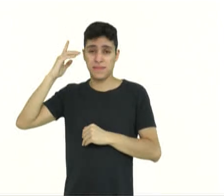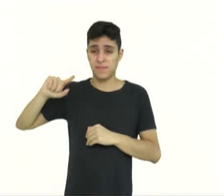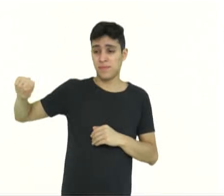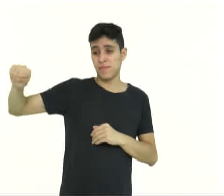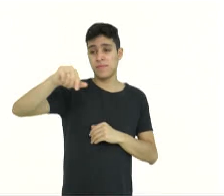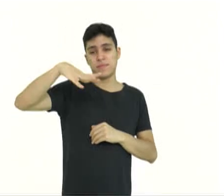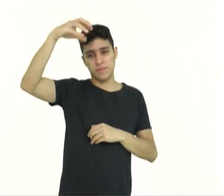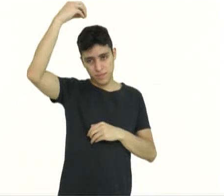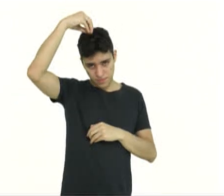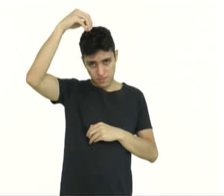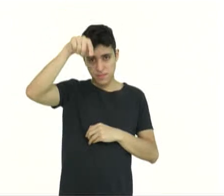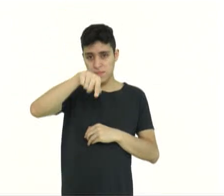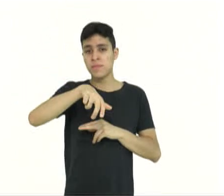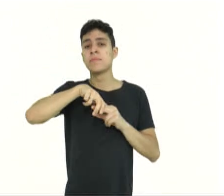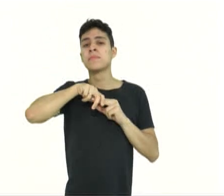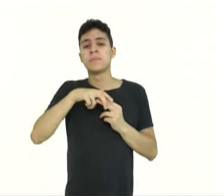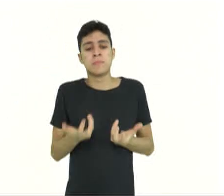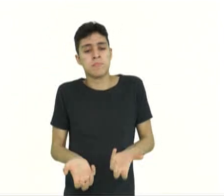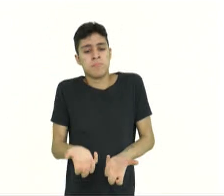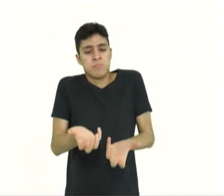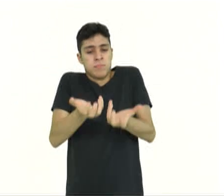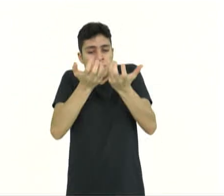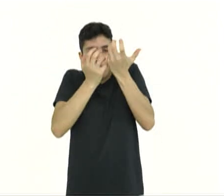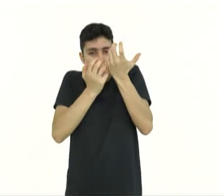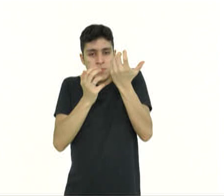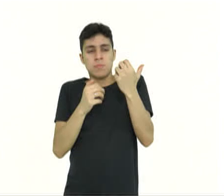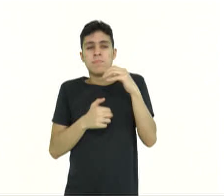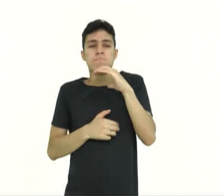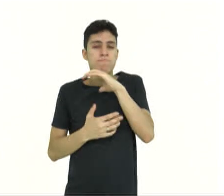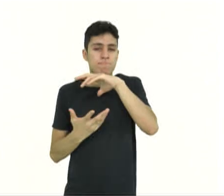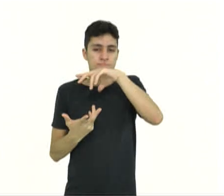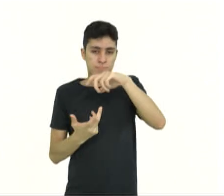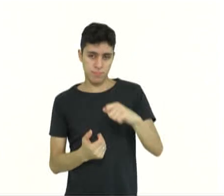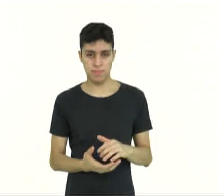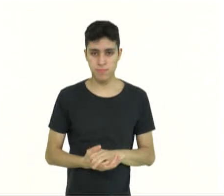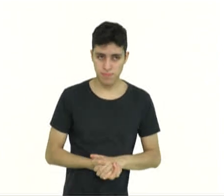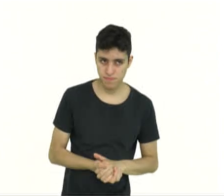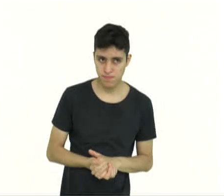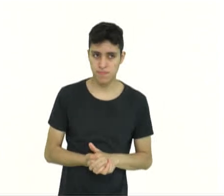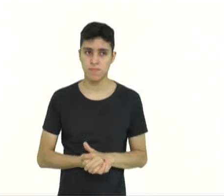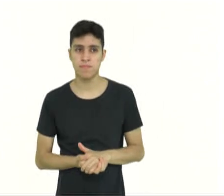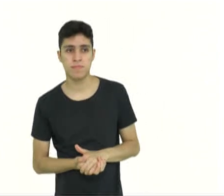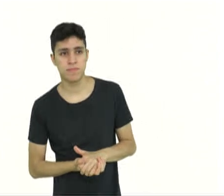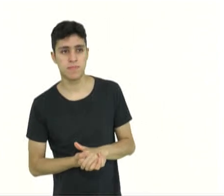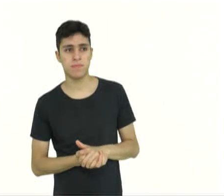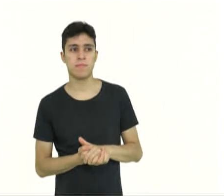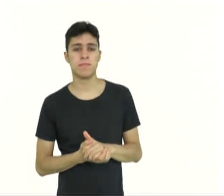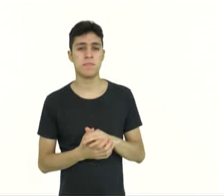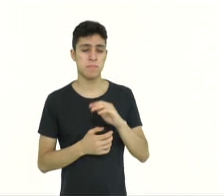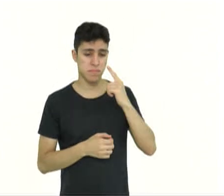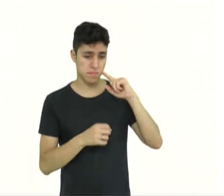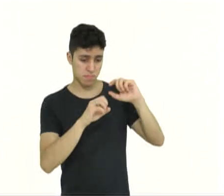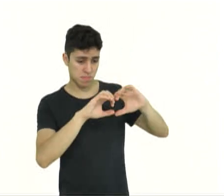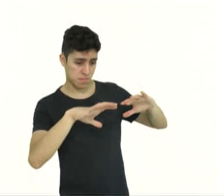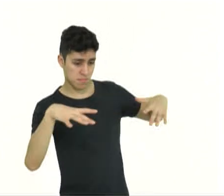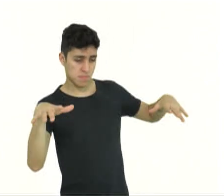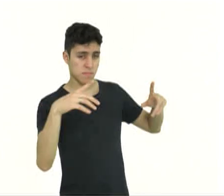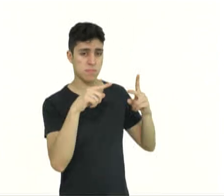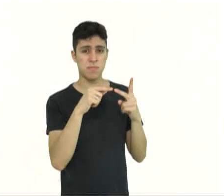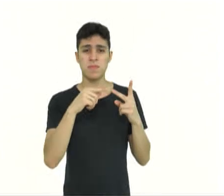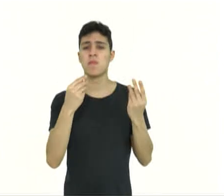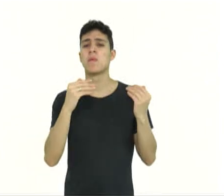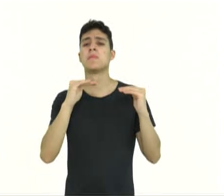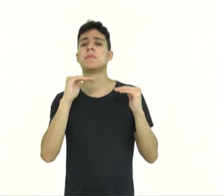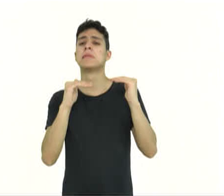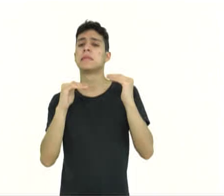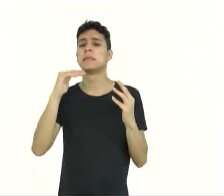pela emissão dos gases, né, responsáveis pelo aquecimento terrestre. O nível do oceano, do mar e a estabilidade